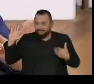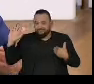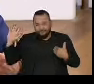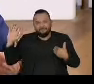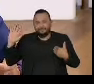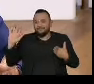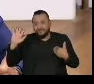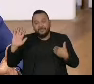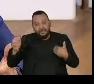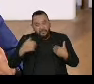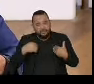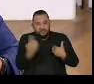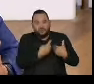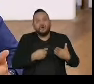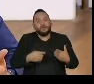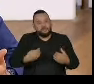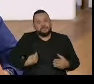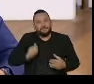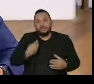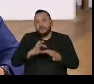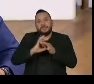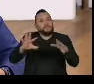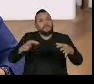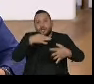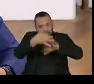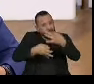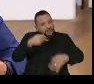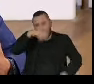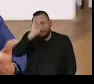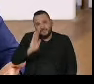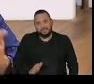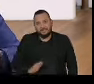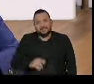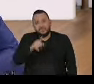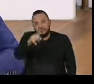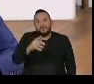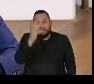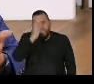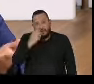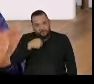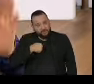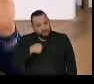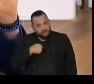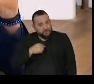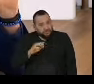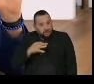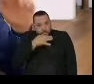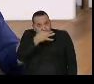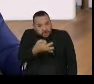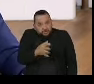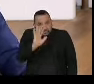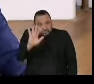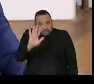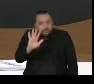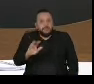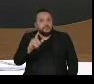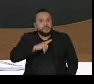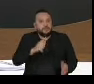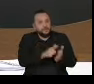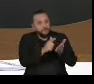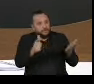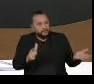A questão da gente viver num Estado democrático de direito e na liberdade, você não pode ficar chateado com a opinião. Se você quiser fazer pergunta, essa eu posso matéria, falar. Inclusive, da